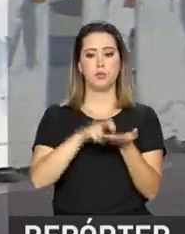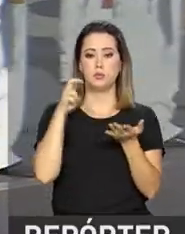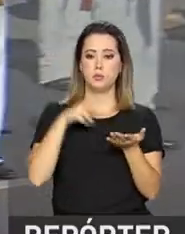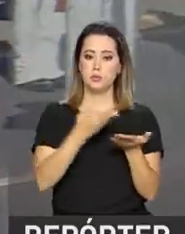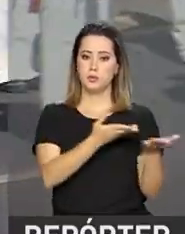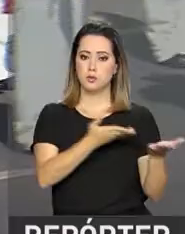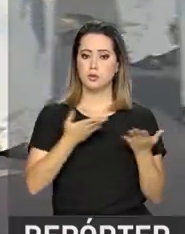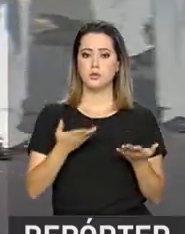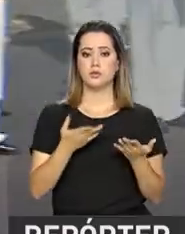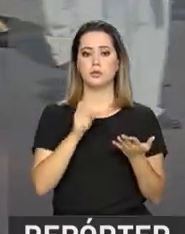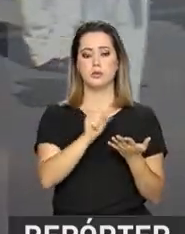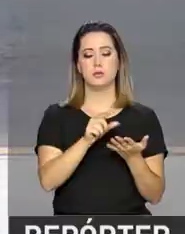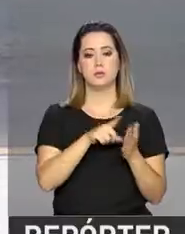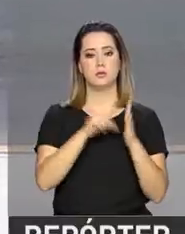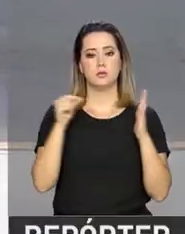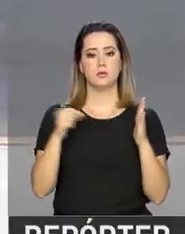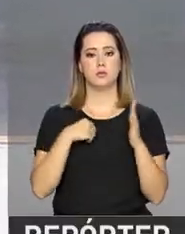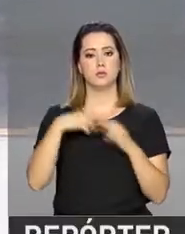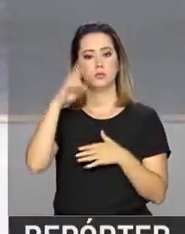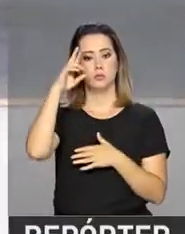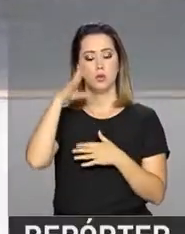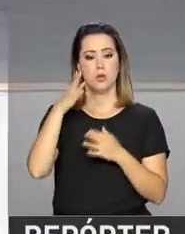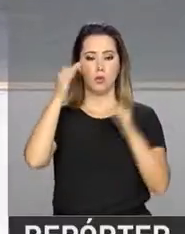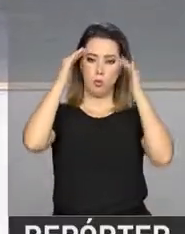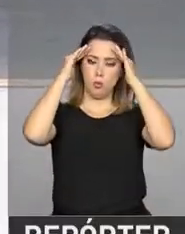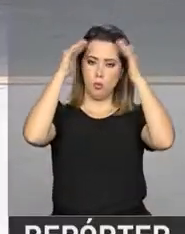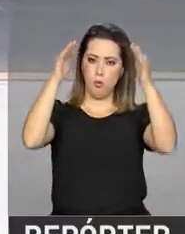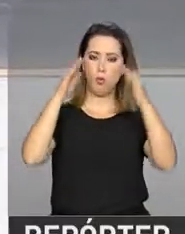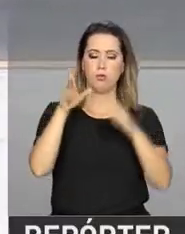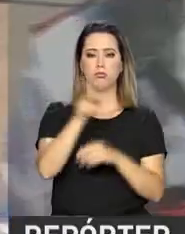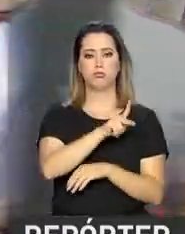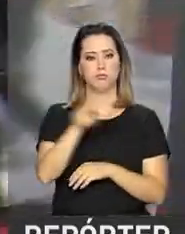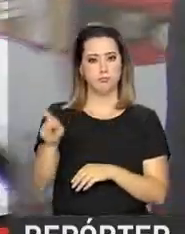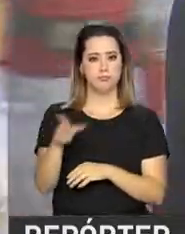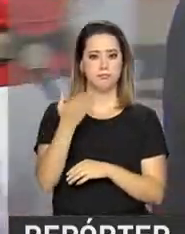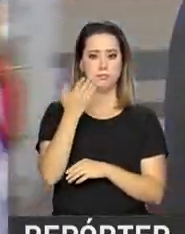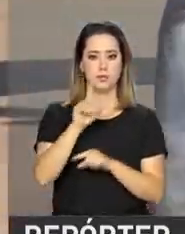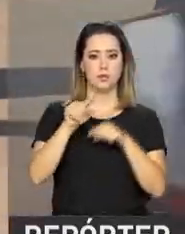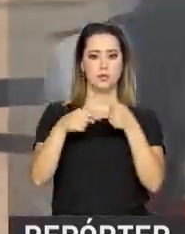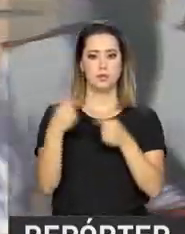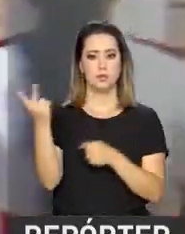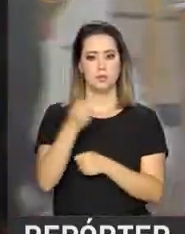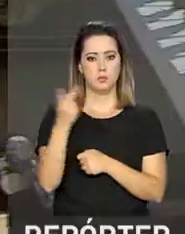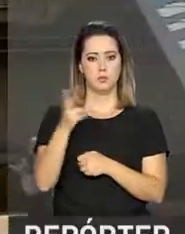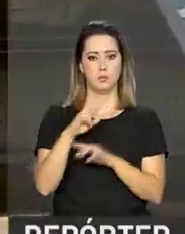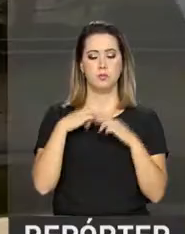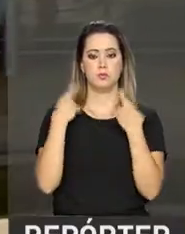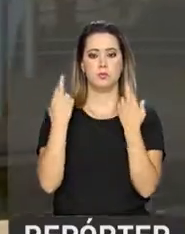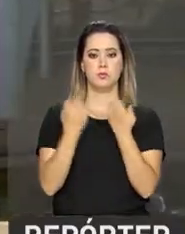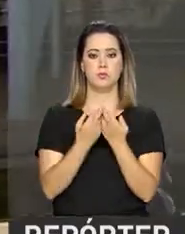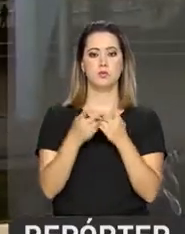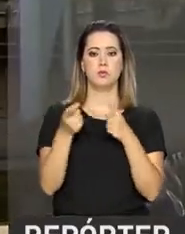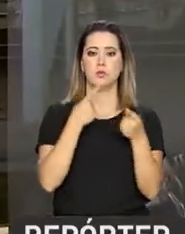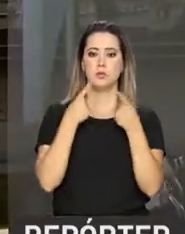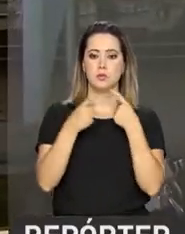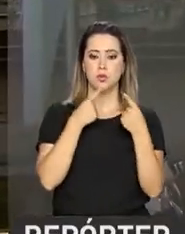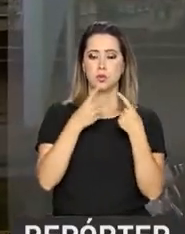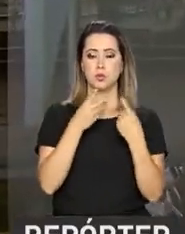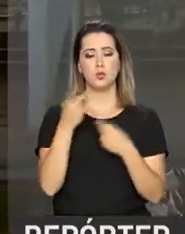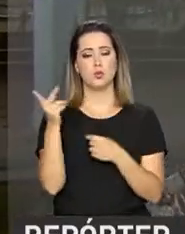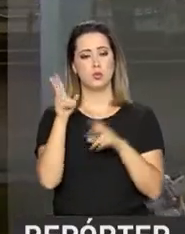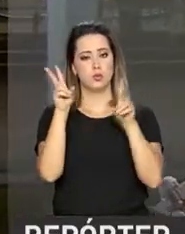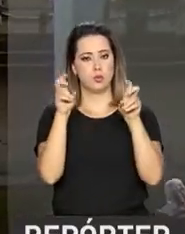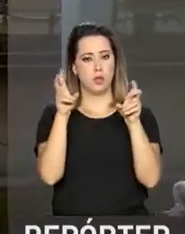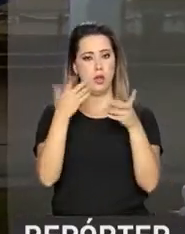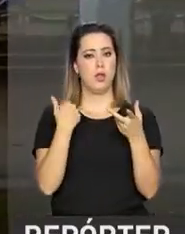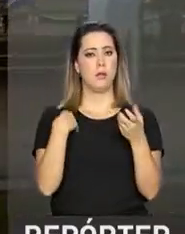Palácio do Planalto com honras de chefe de Estado. Depois, os dois presidentes seguiram para uma reunião para discutir temas bilaterais